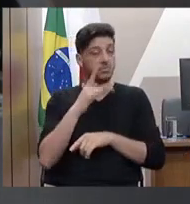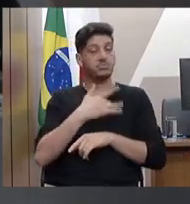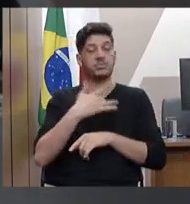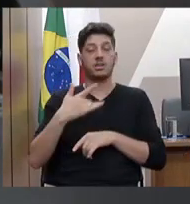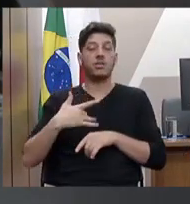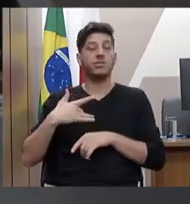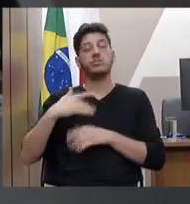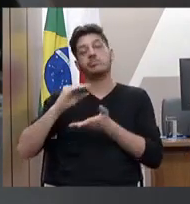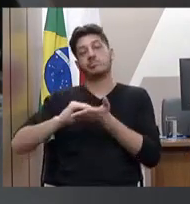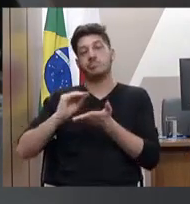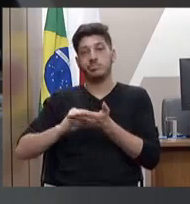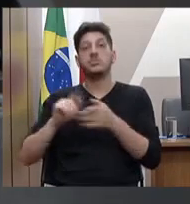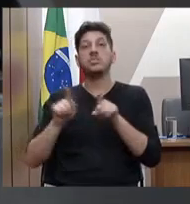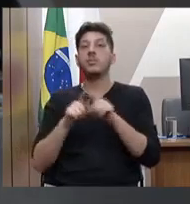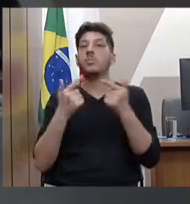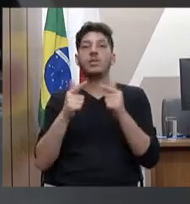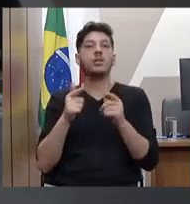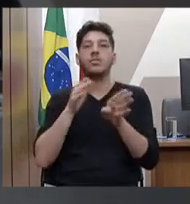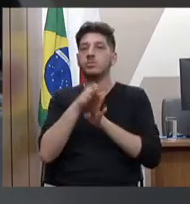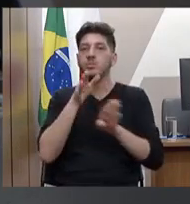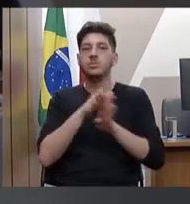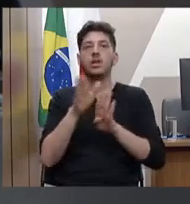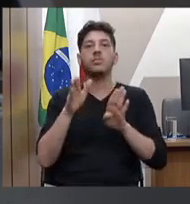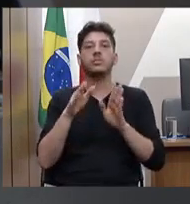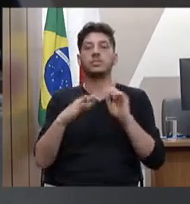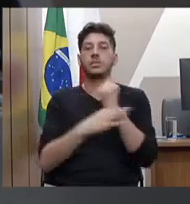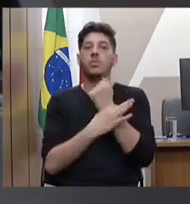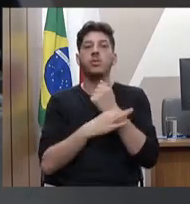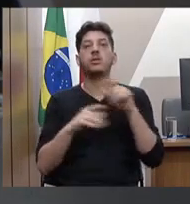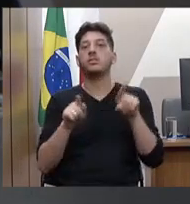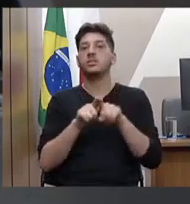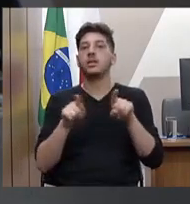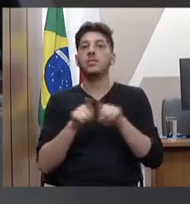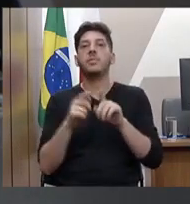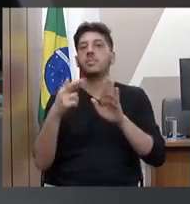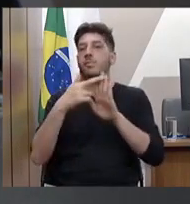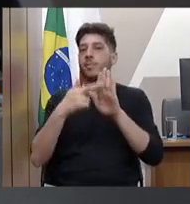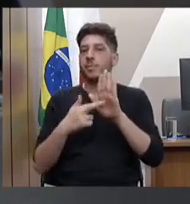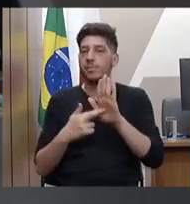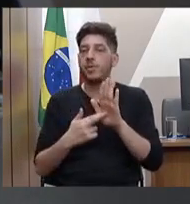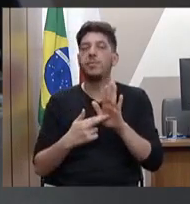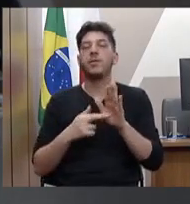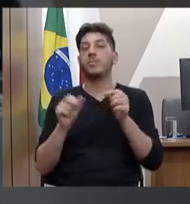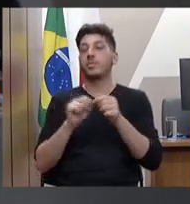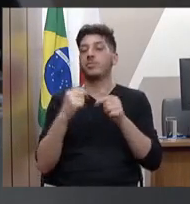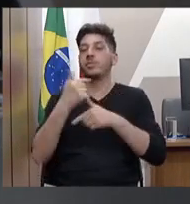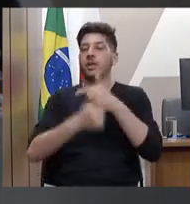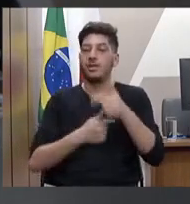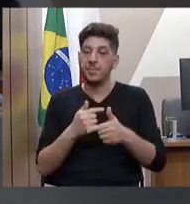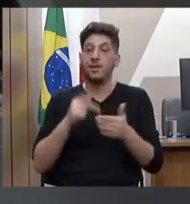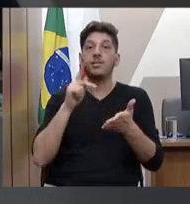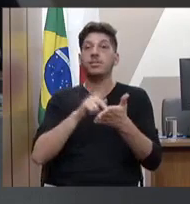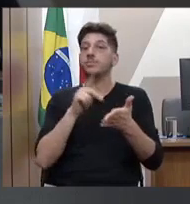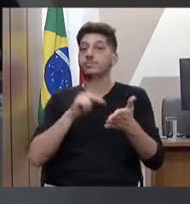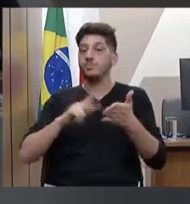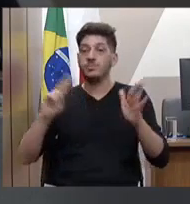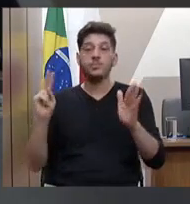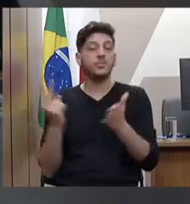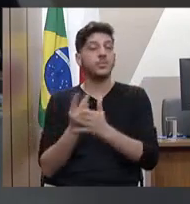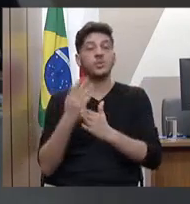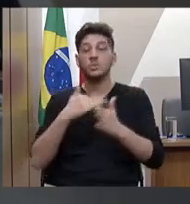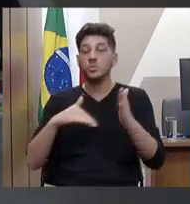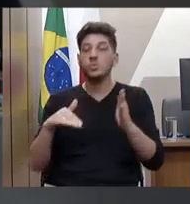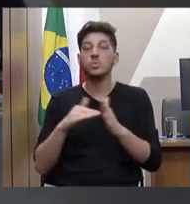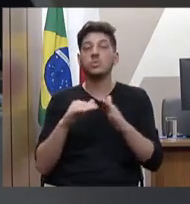instruções sobre medidas de segurança proteção para realizar o trabalho de fato tudo aconteceu sem que o Estado tem